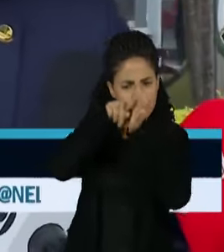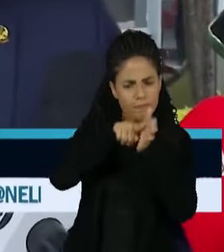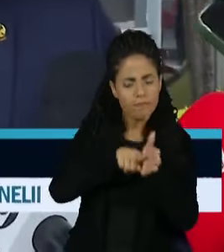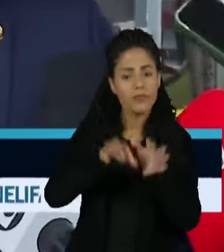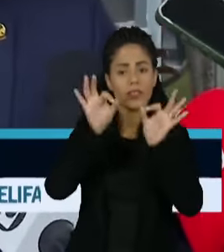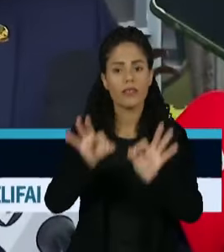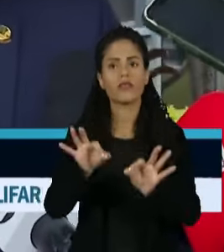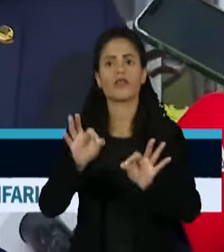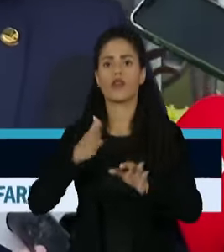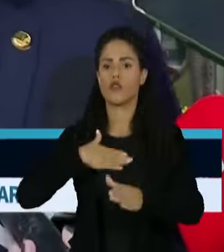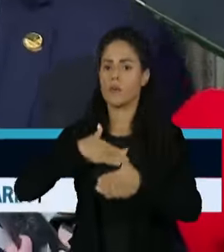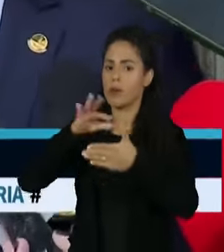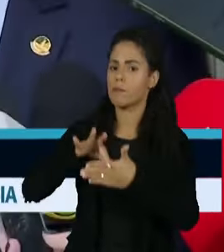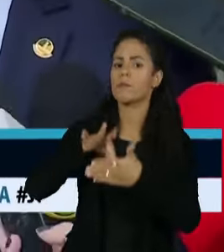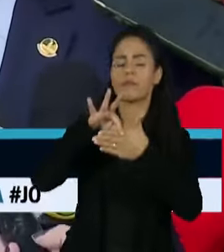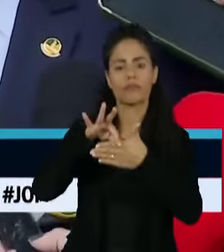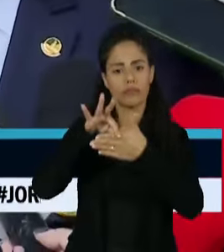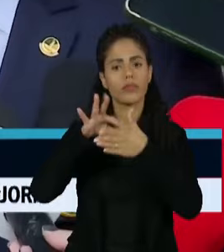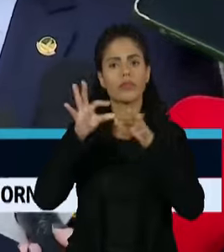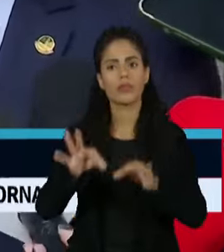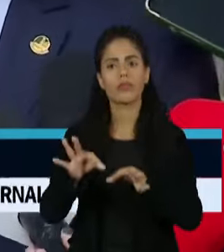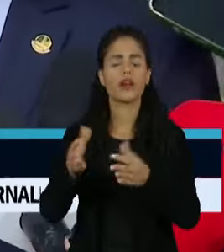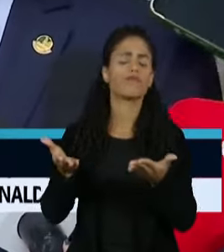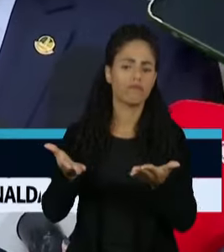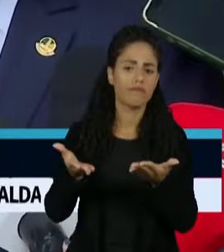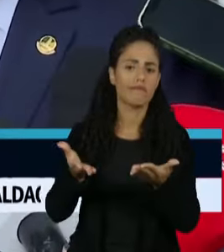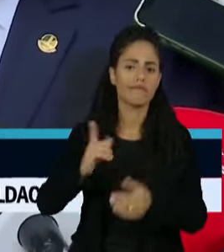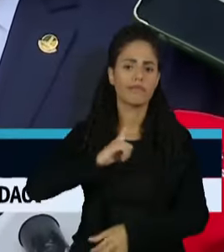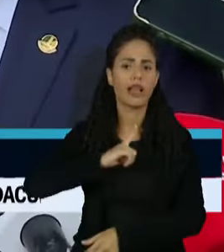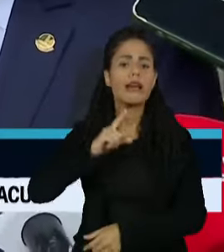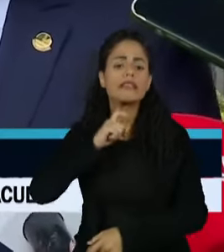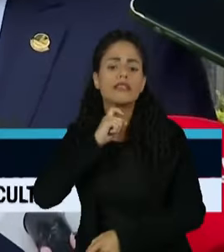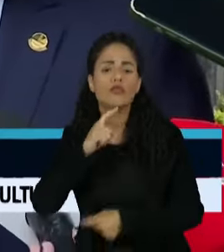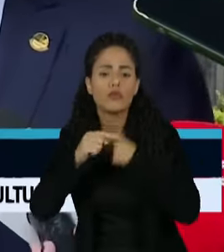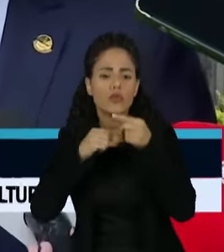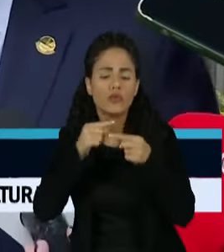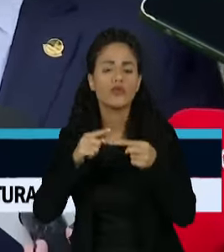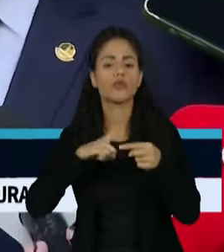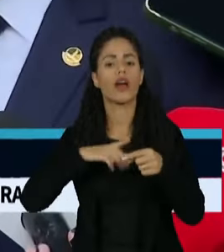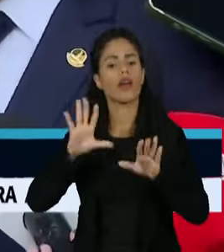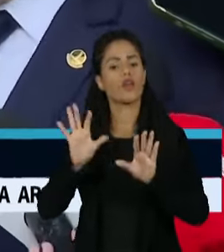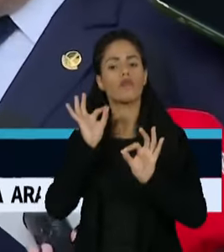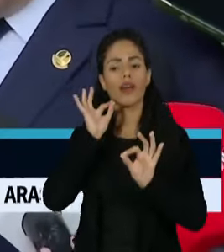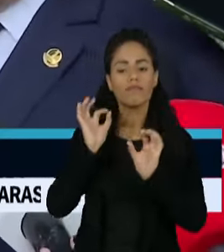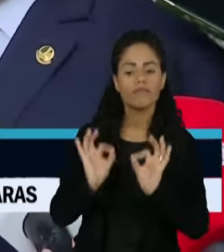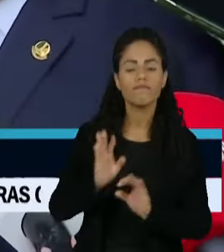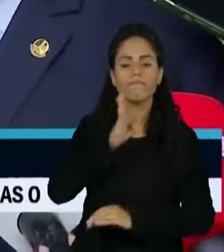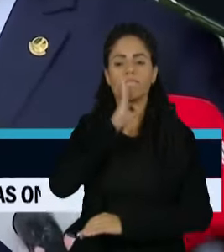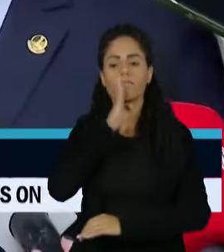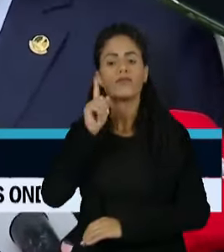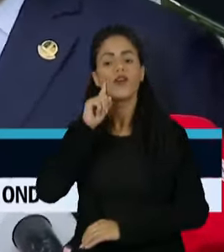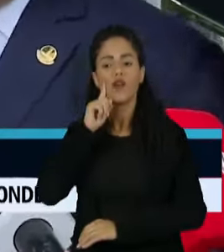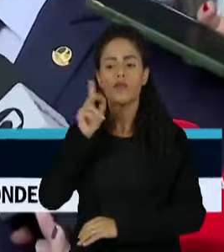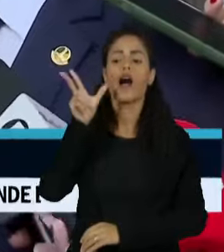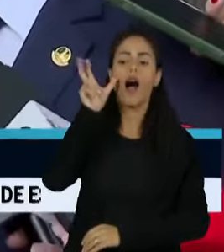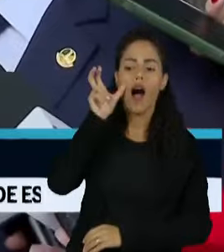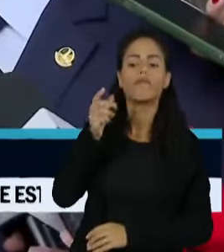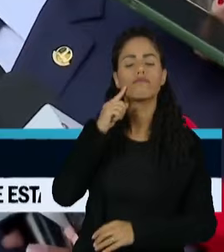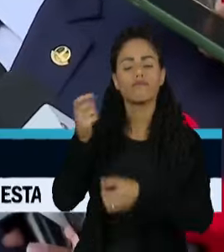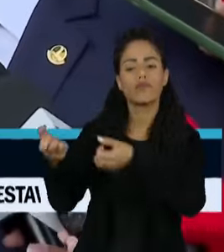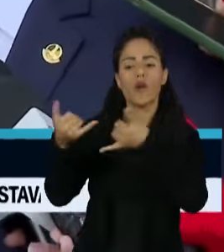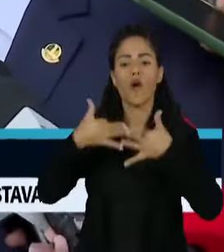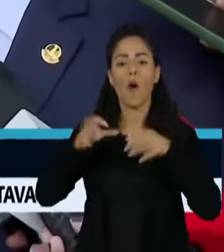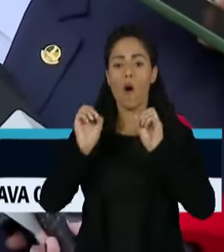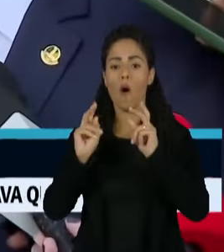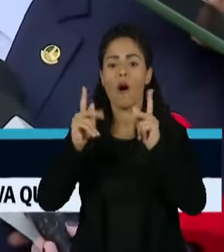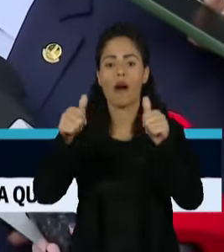obviamente que tinha posição autônoma do parlamento, mas para dirimir quaisquer dúvidas, considerei de bom tom ouvir o ministro Múcio. Se